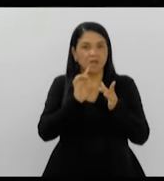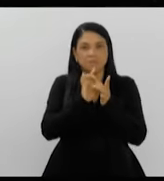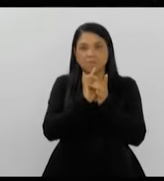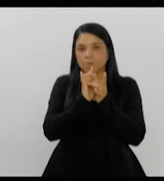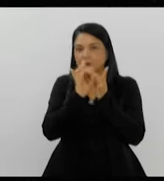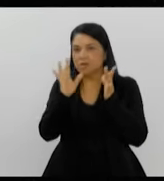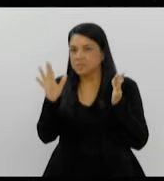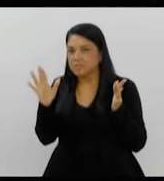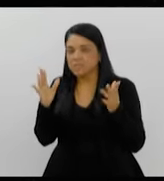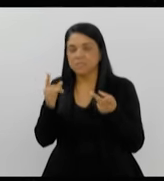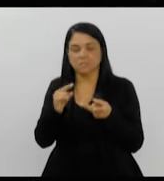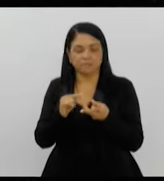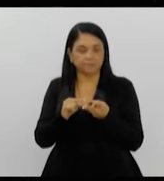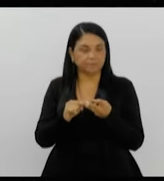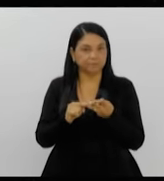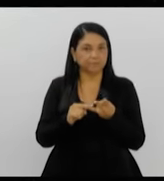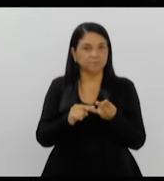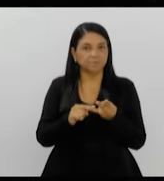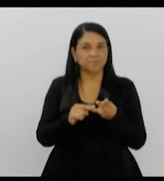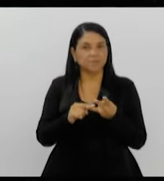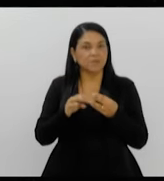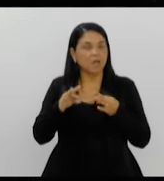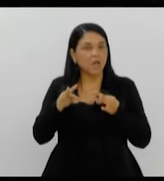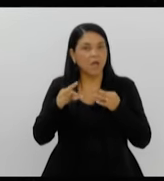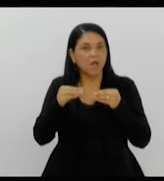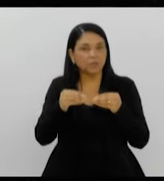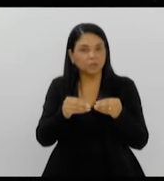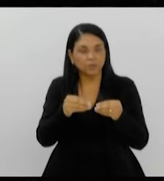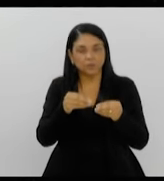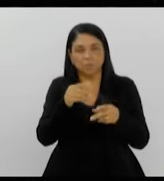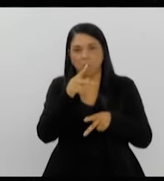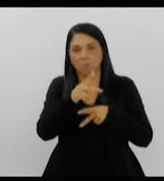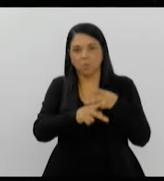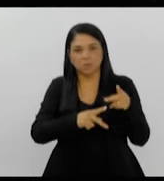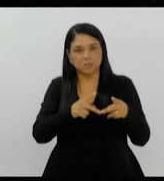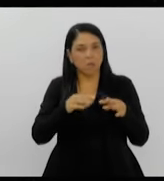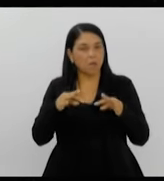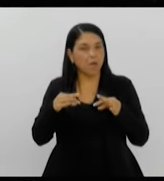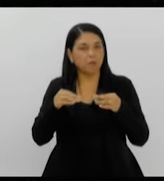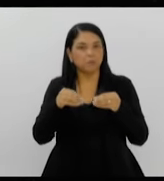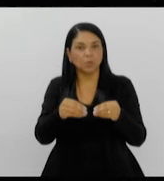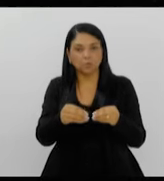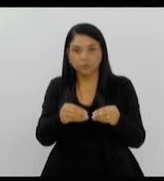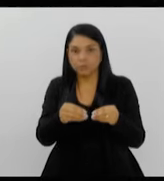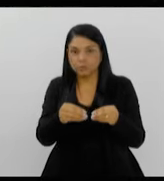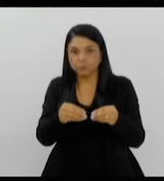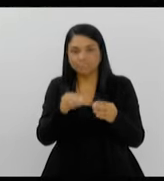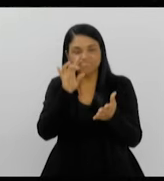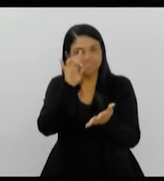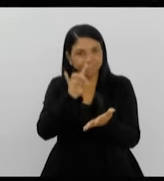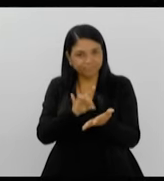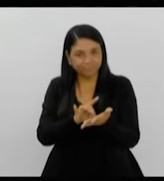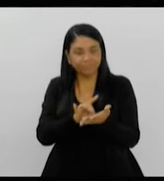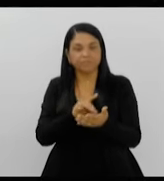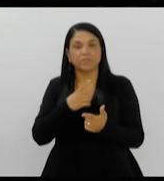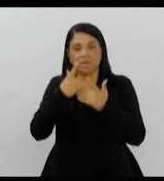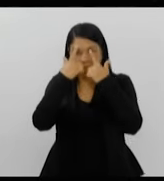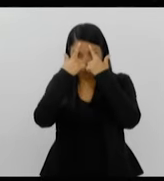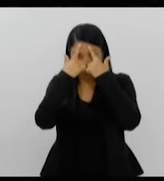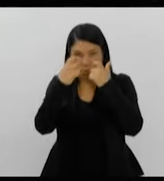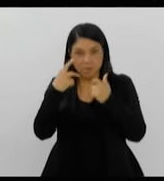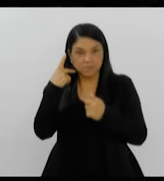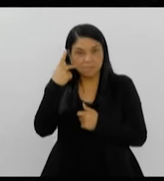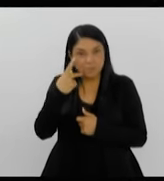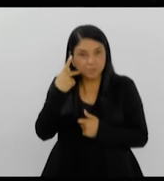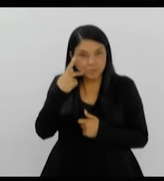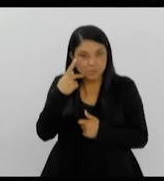democracia e faz mal a todos sem exceção a violência política não